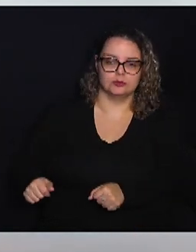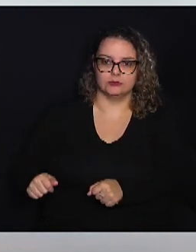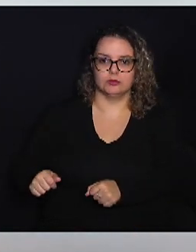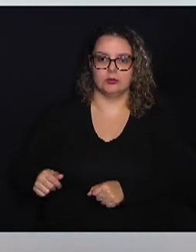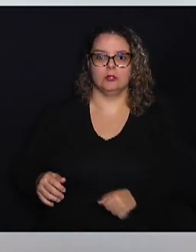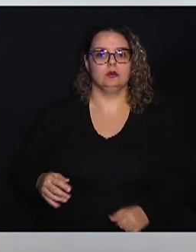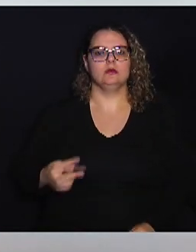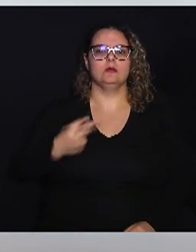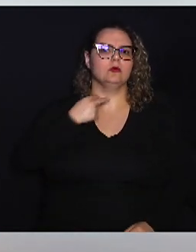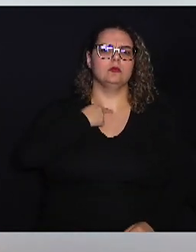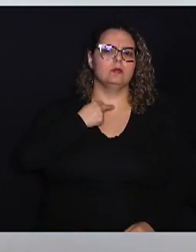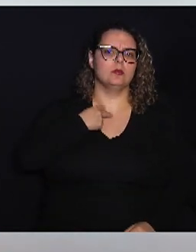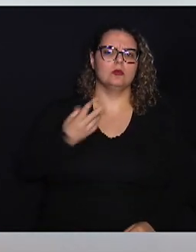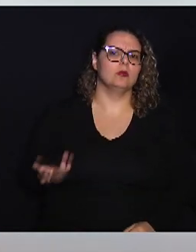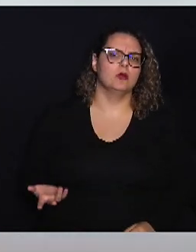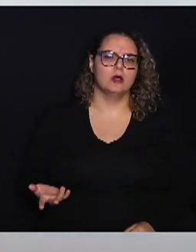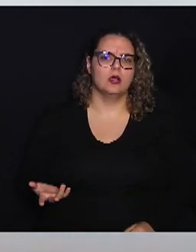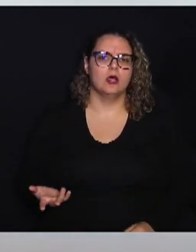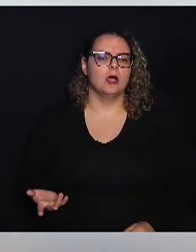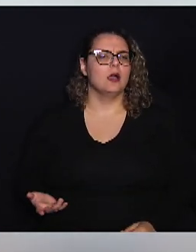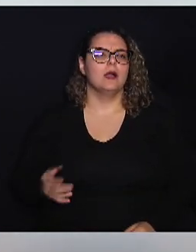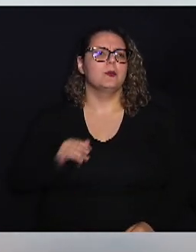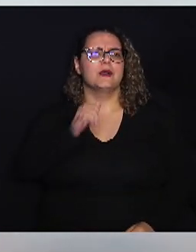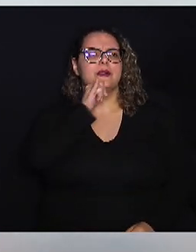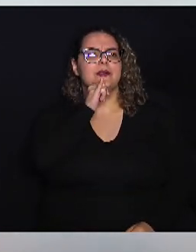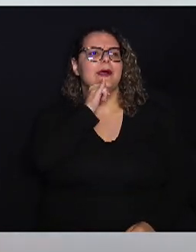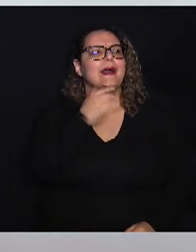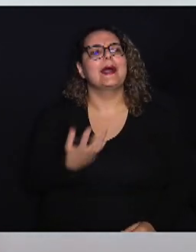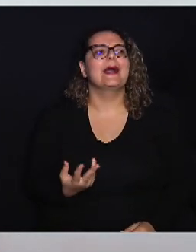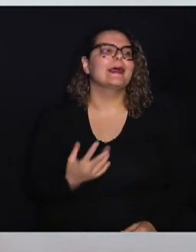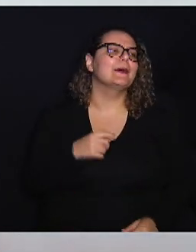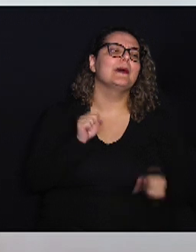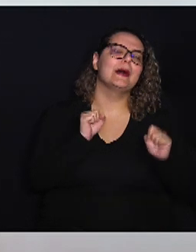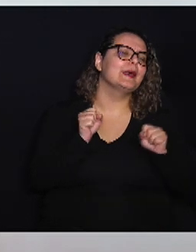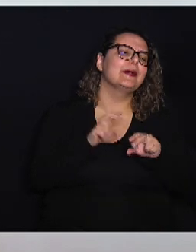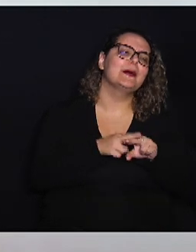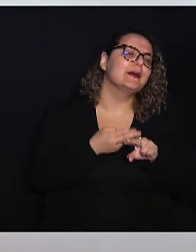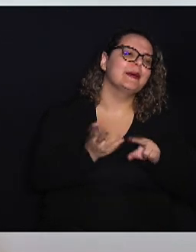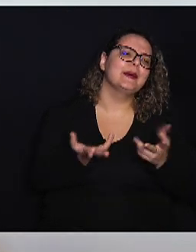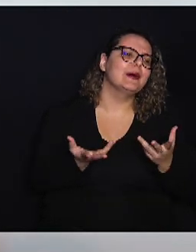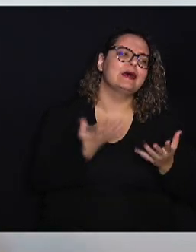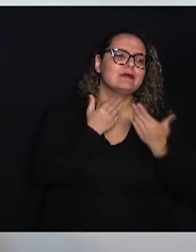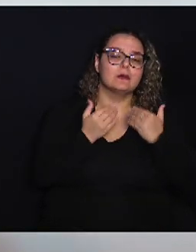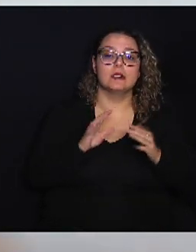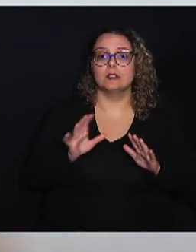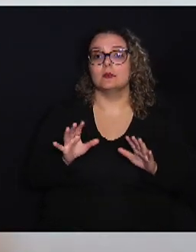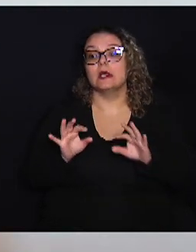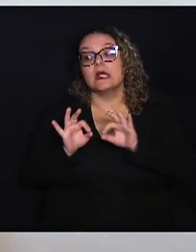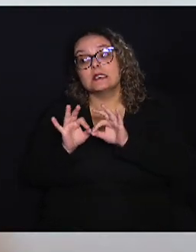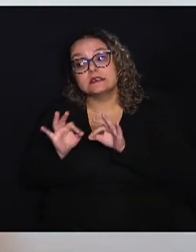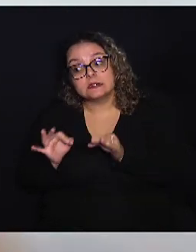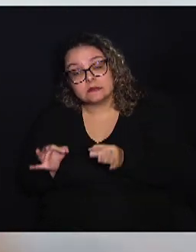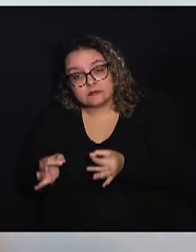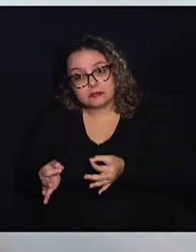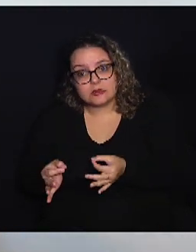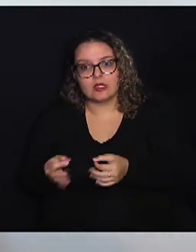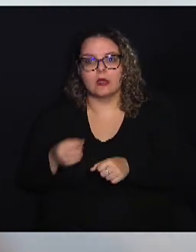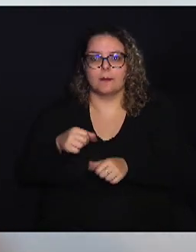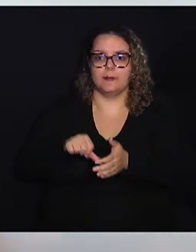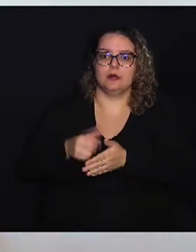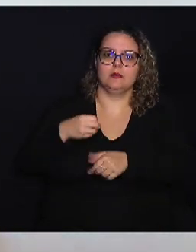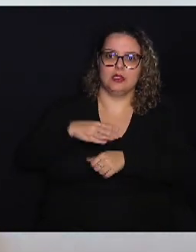por exemplo, de comer o alimento que você gosta, mas a base tem que ser aquela simplicidade que funciona. Então, a primeira dica aqui para quem